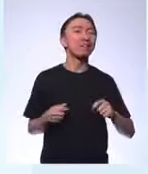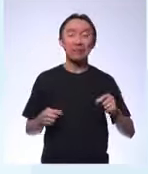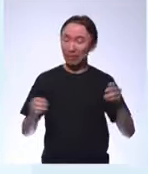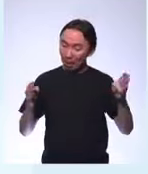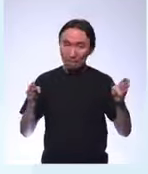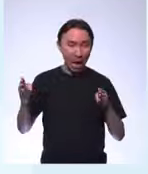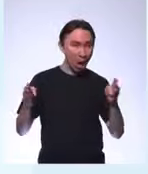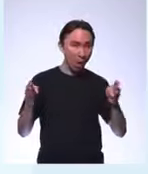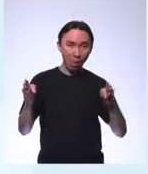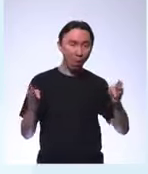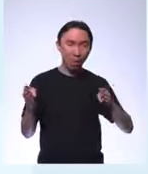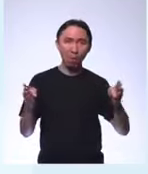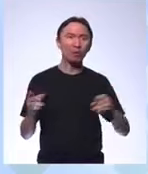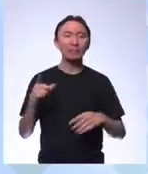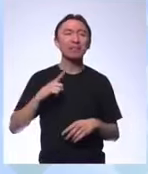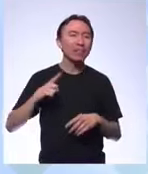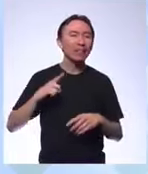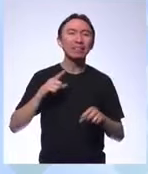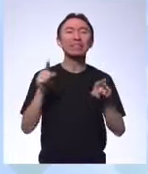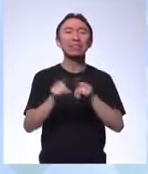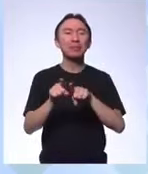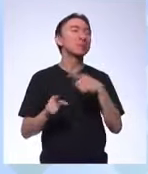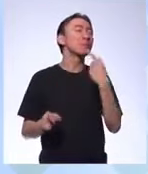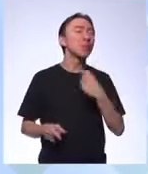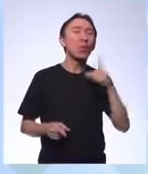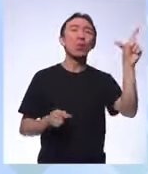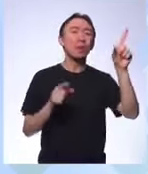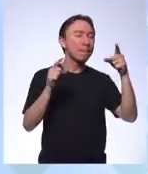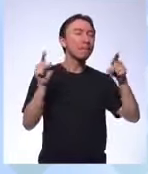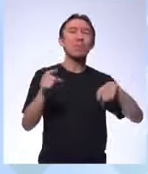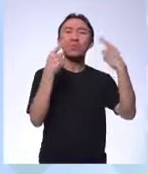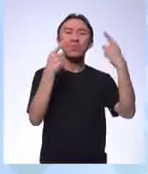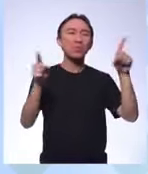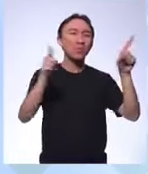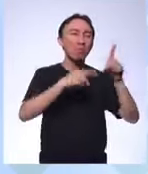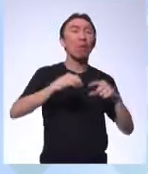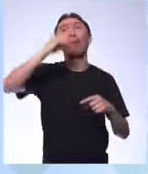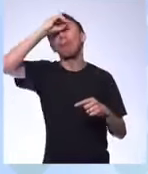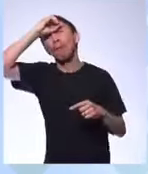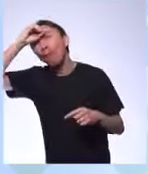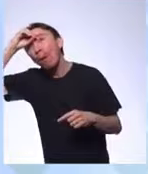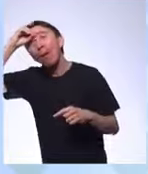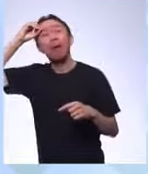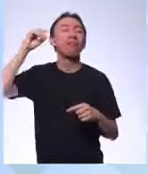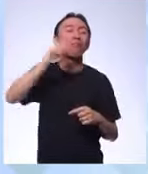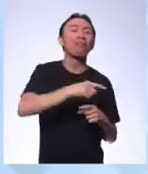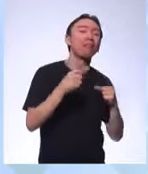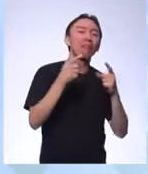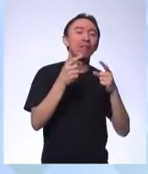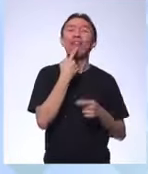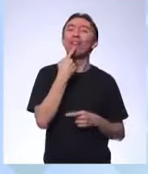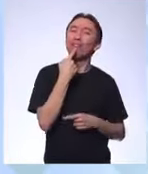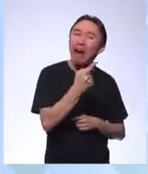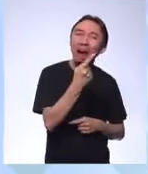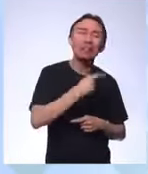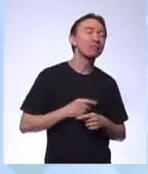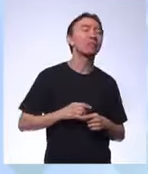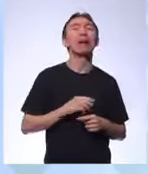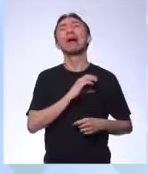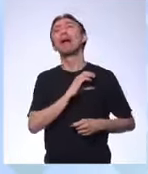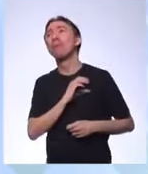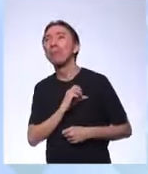até a rivalidade com a chamada música alienada, música que vai falar de amor, da namoradinha do amigo meu, né, que é a questão